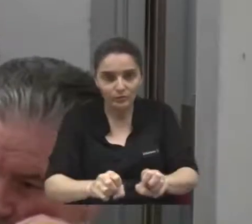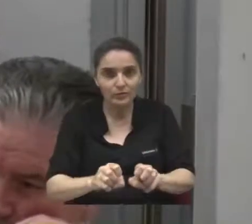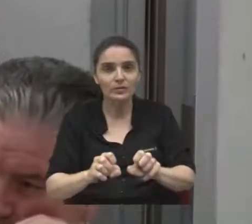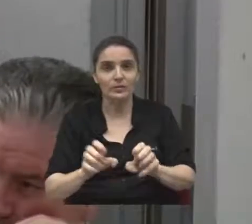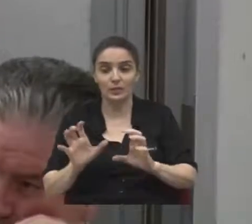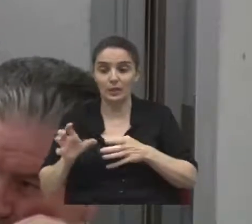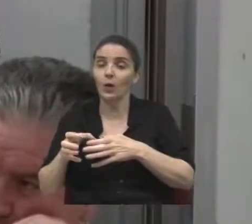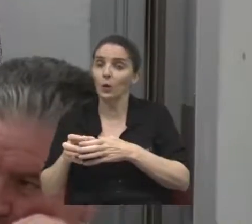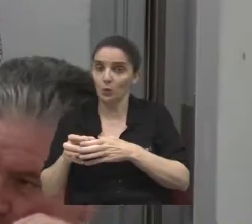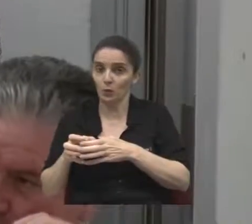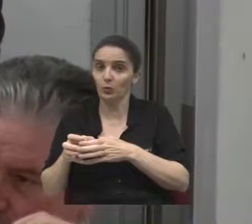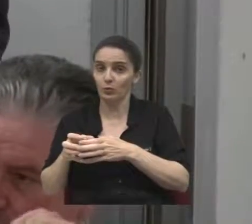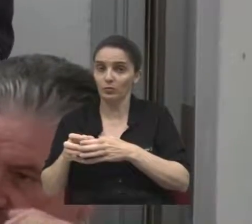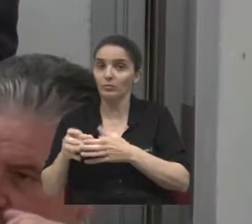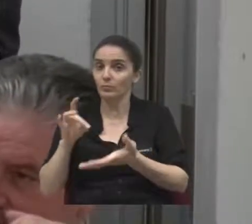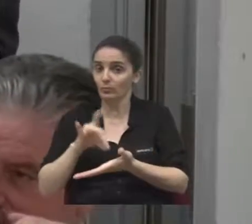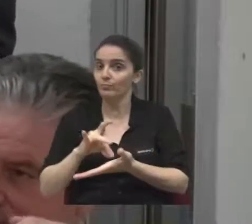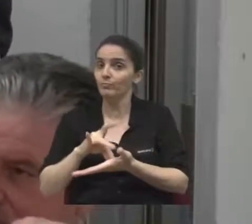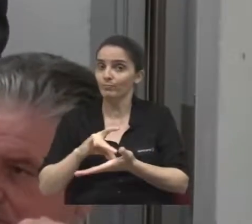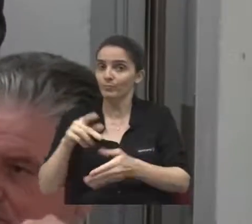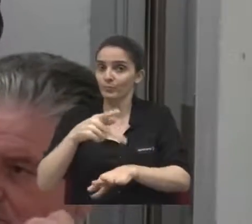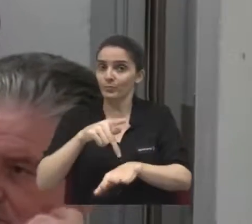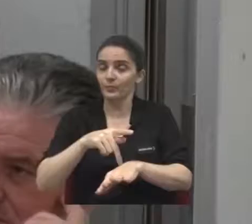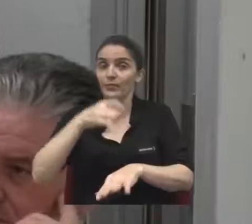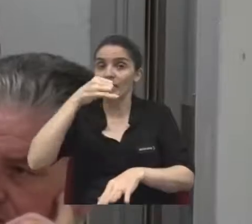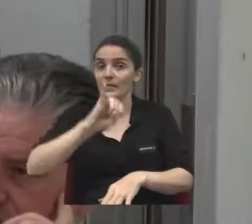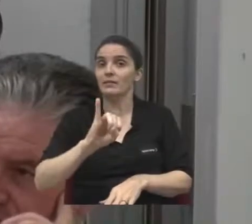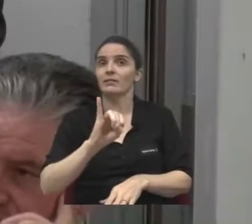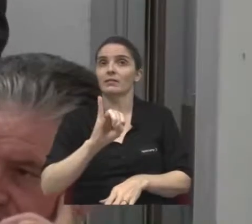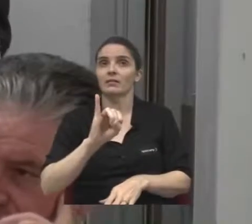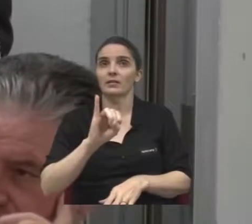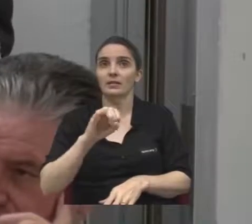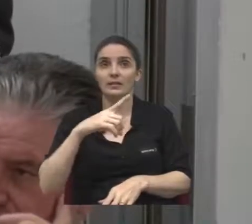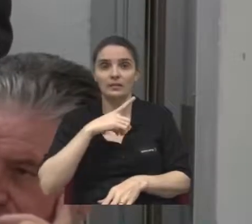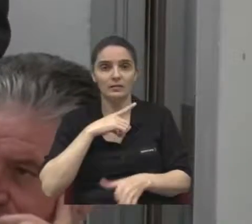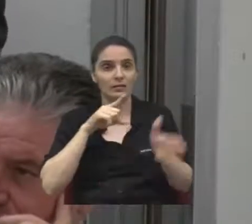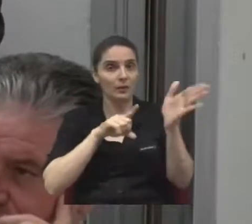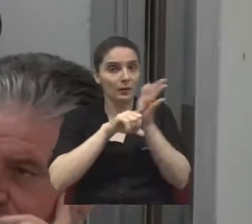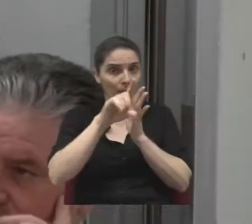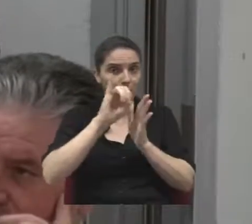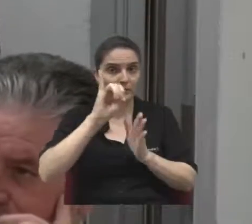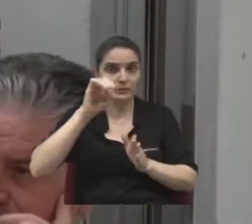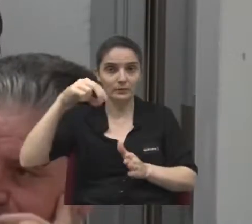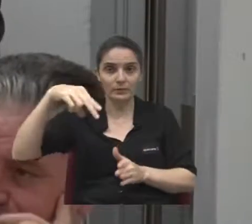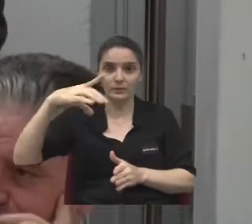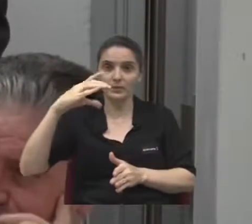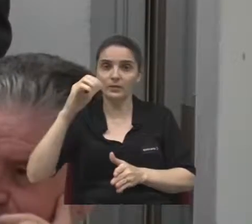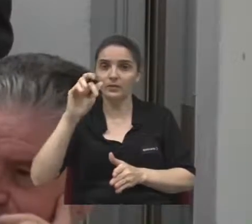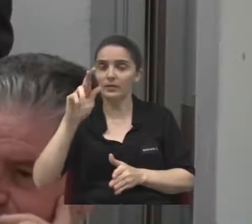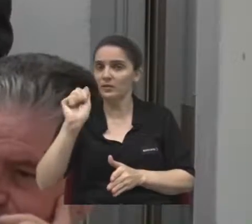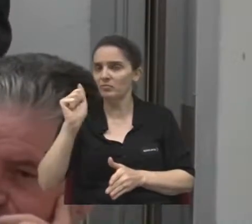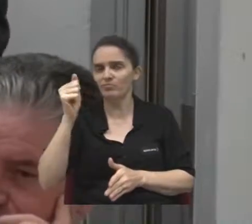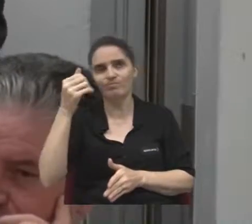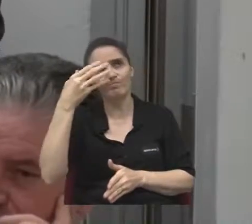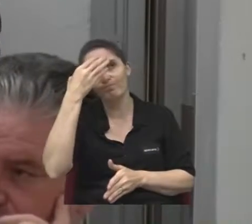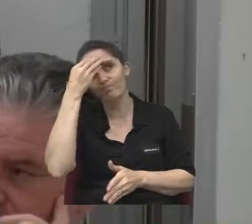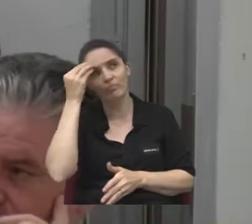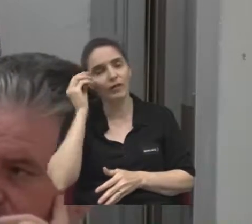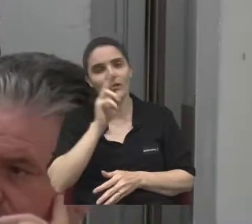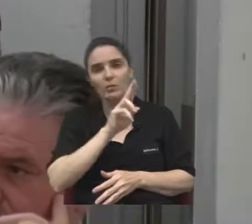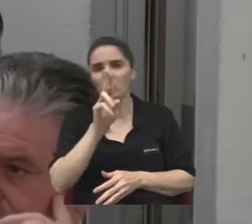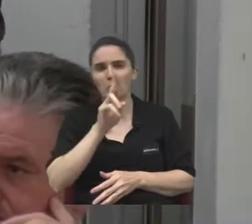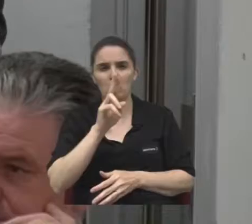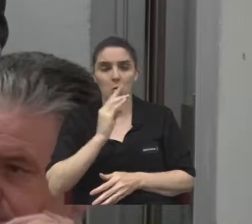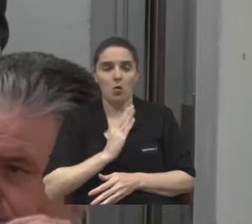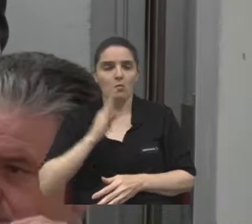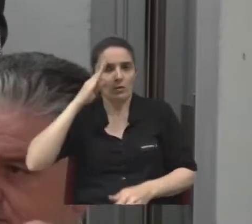país. Então, se o senhor tiver esse questionamento direto do INCRA, que, se não me engano, eu não vou lembrar o nome dele, é o general, onde